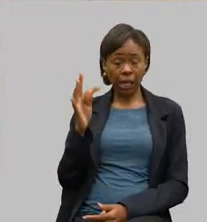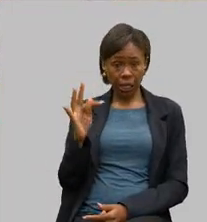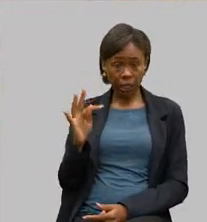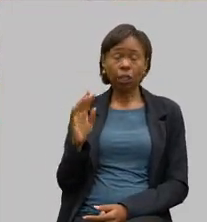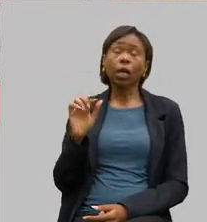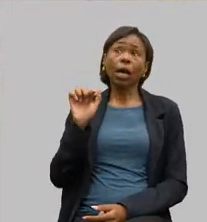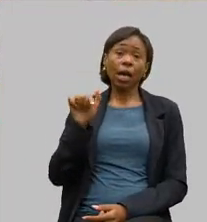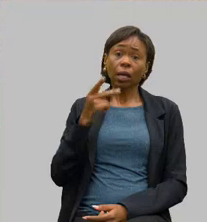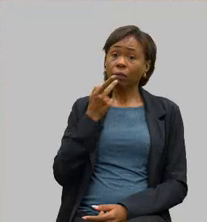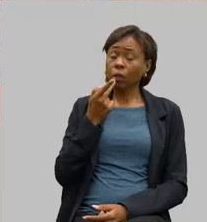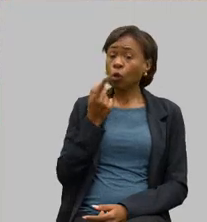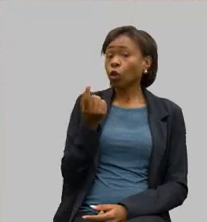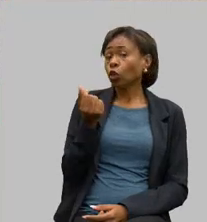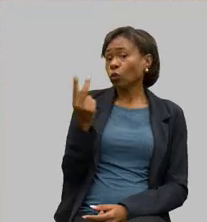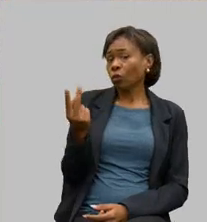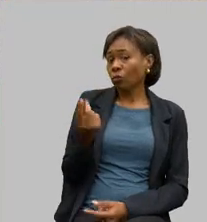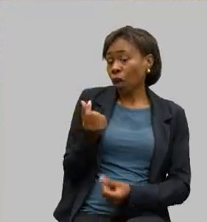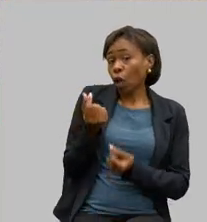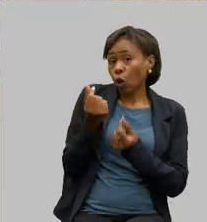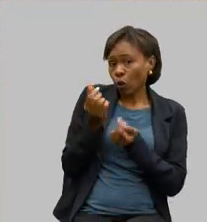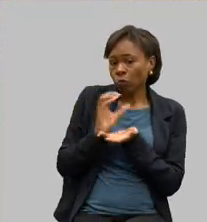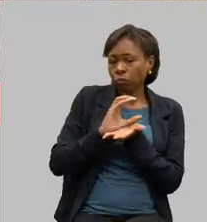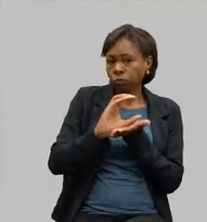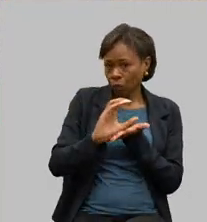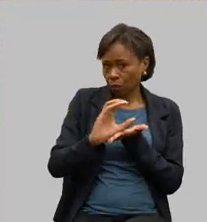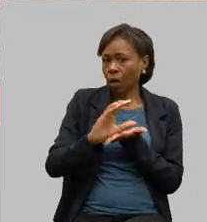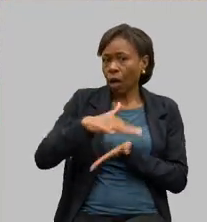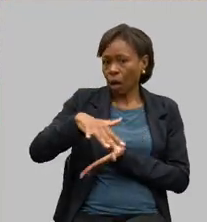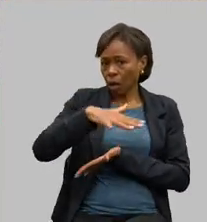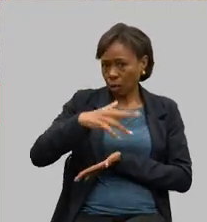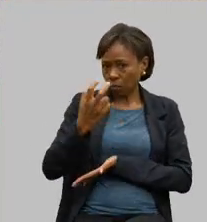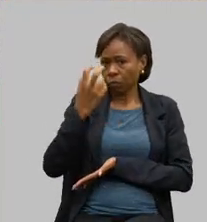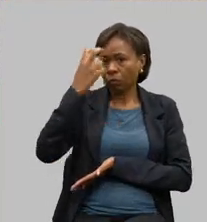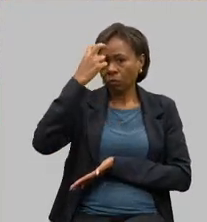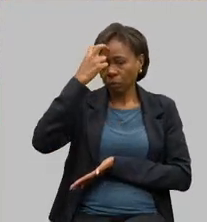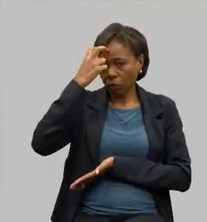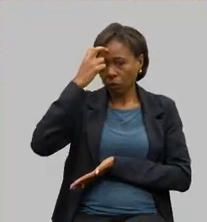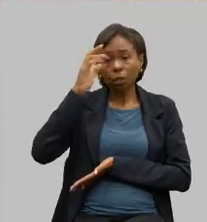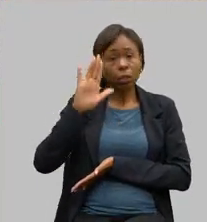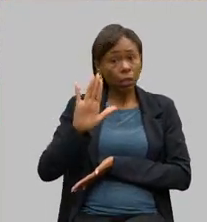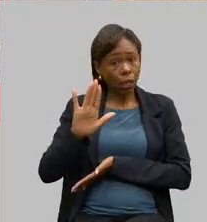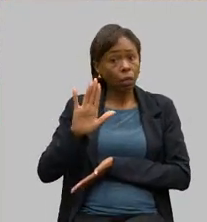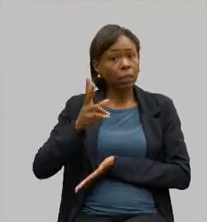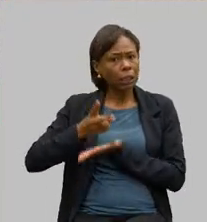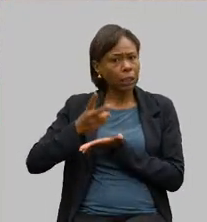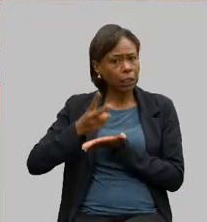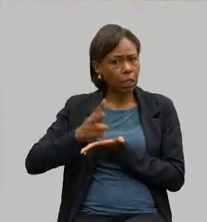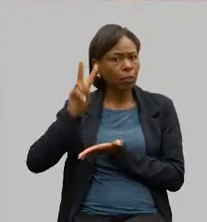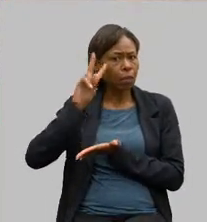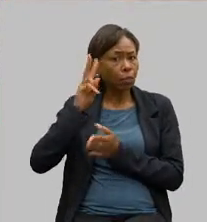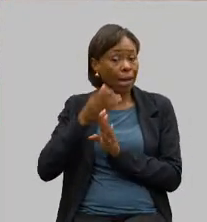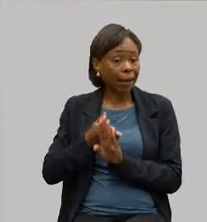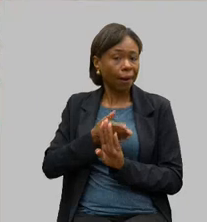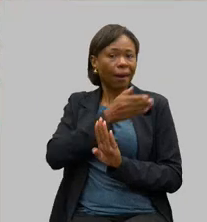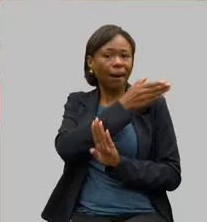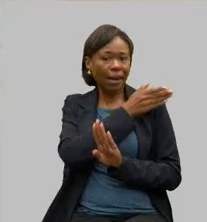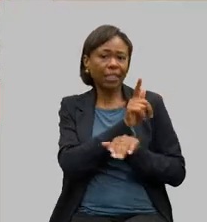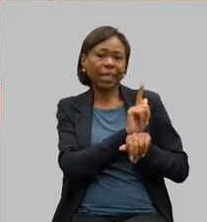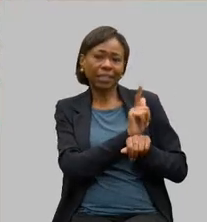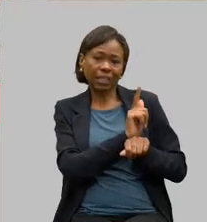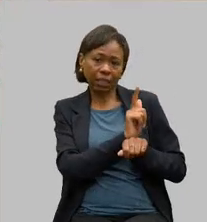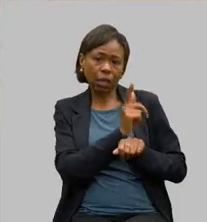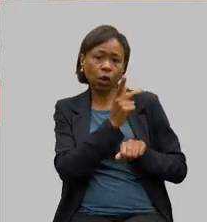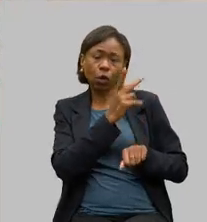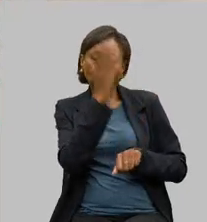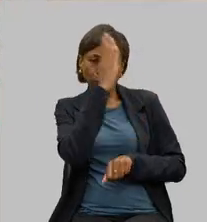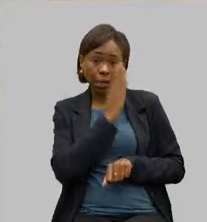destinado pra nossa cultura então a gente nunca deixa de lembrar que o a né A gestão anterior do país acabou com a cultura nesse